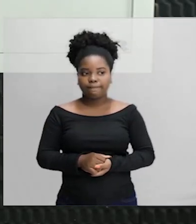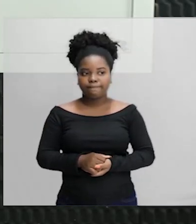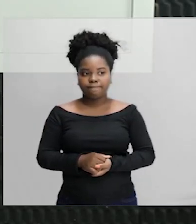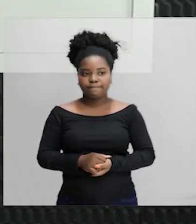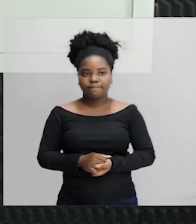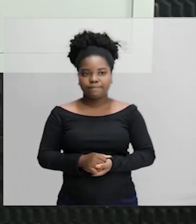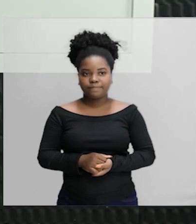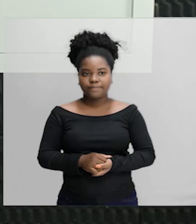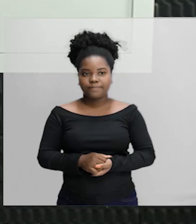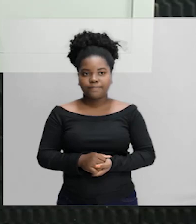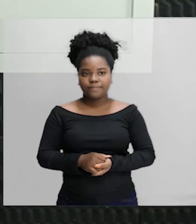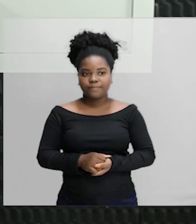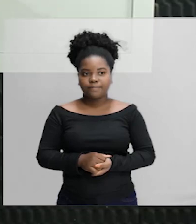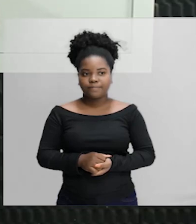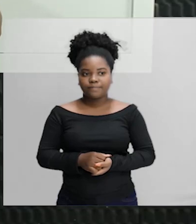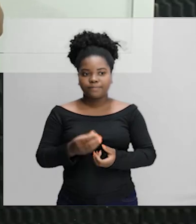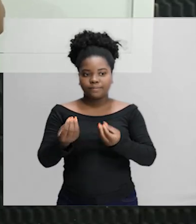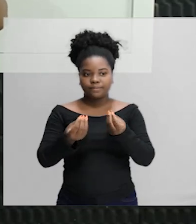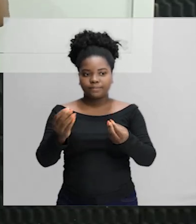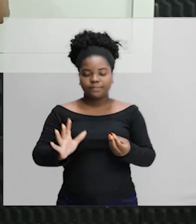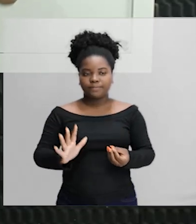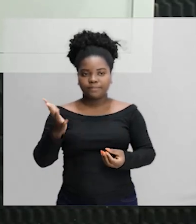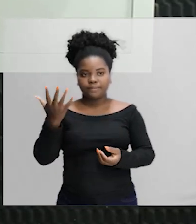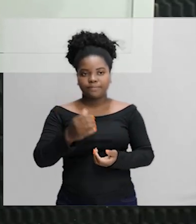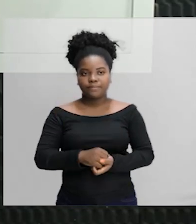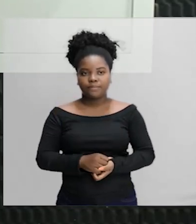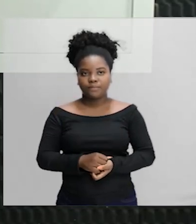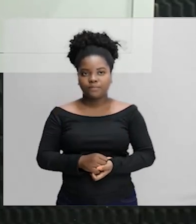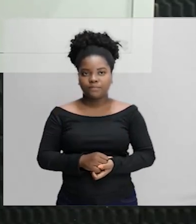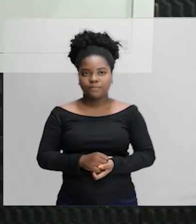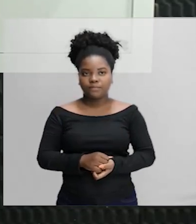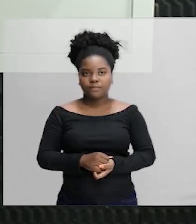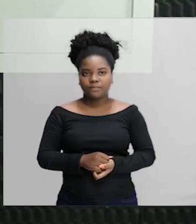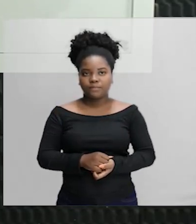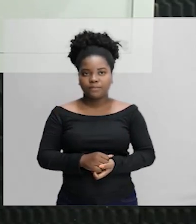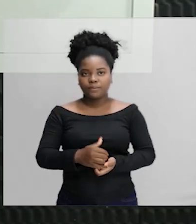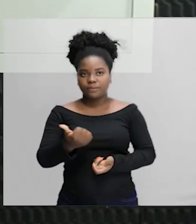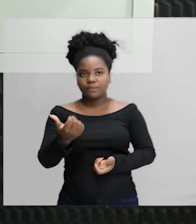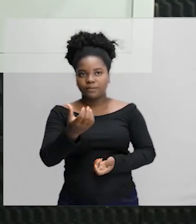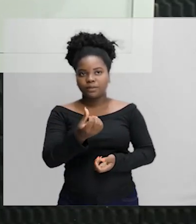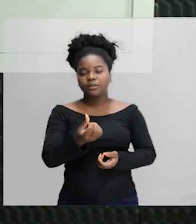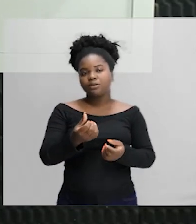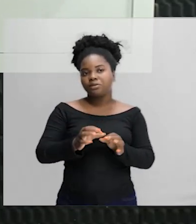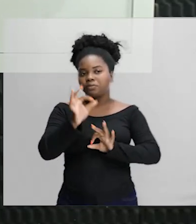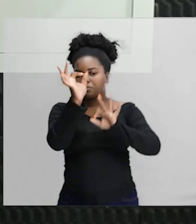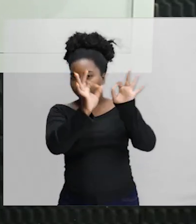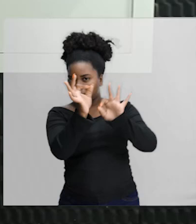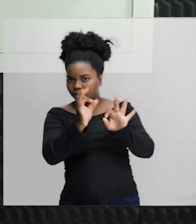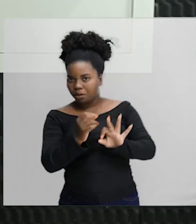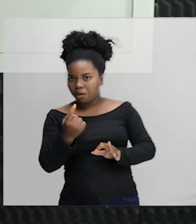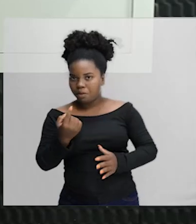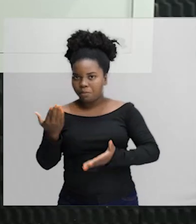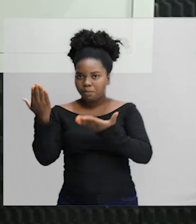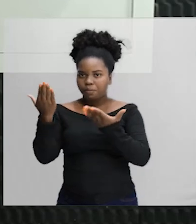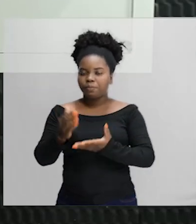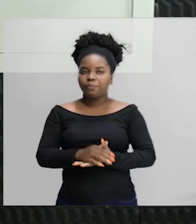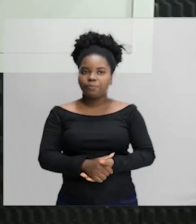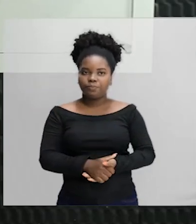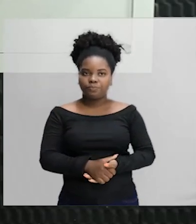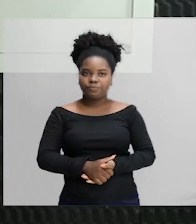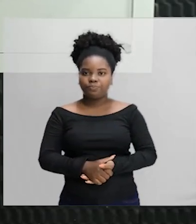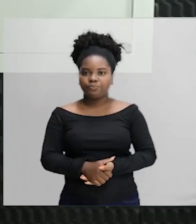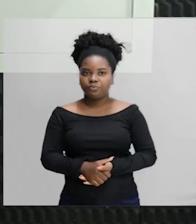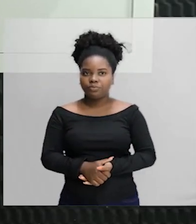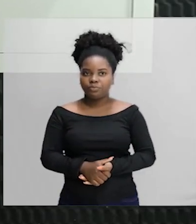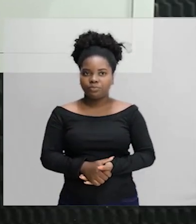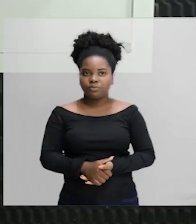5 vezes 16. Então vai ficar o seguinte, ó. Quanto é 16 vezes 5? 5